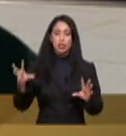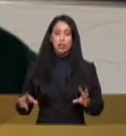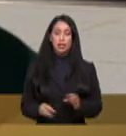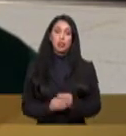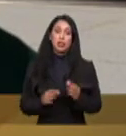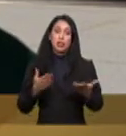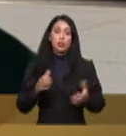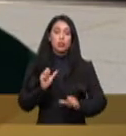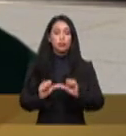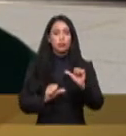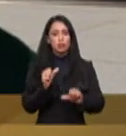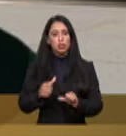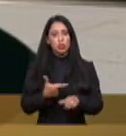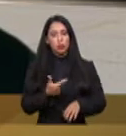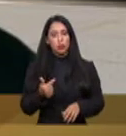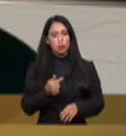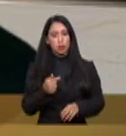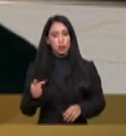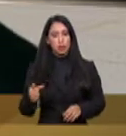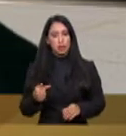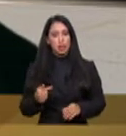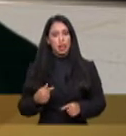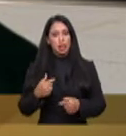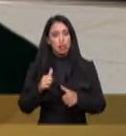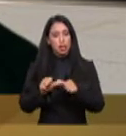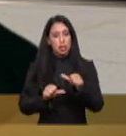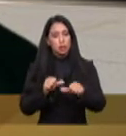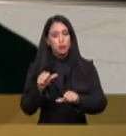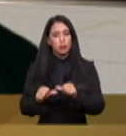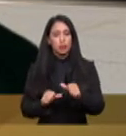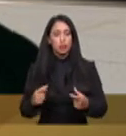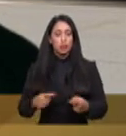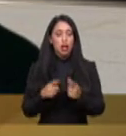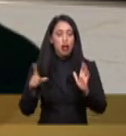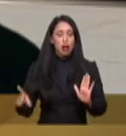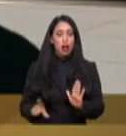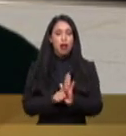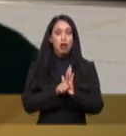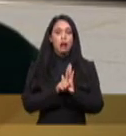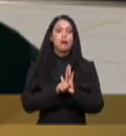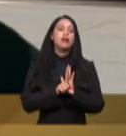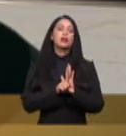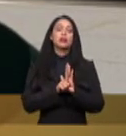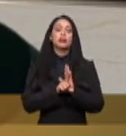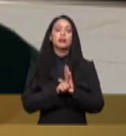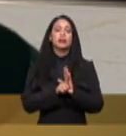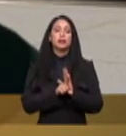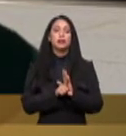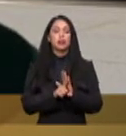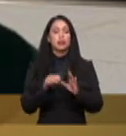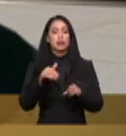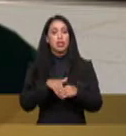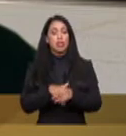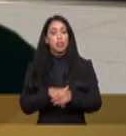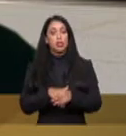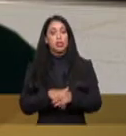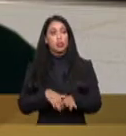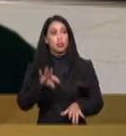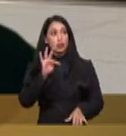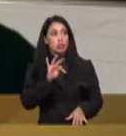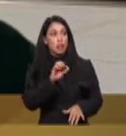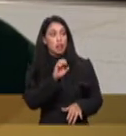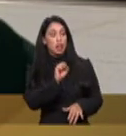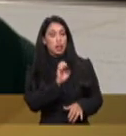das alterações promovidas em 2017 e a alteração legal expressa contida nas leis das eleições, o